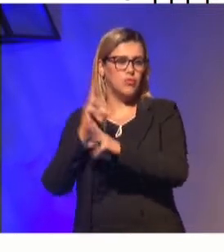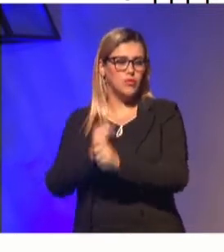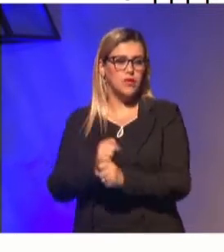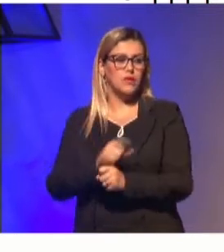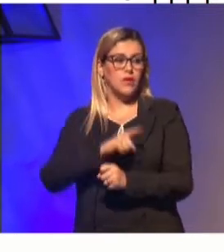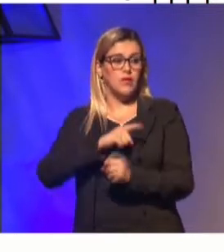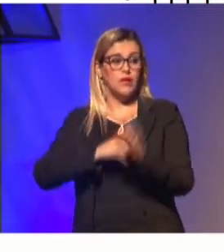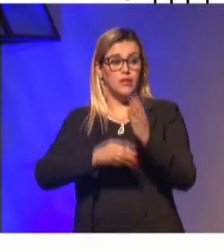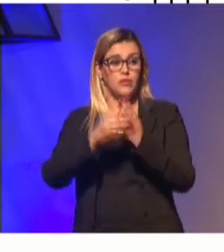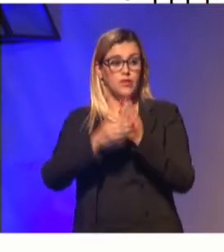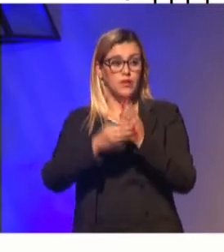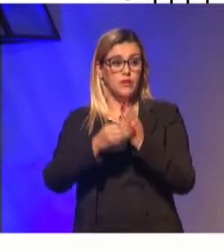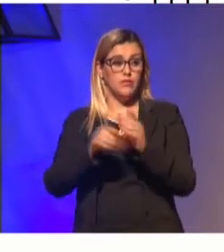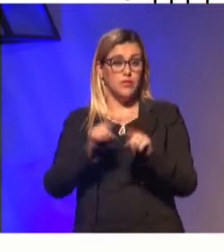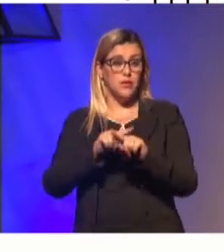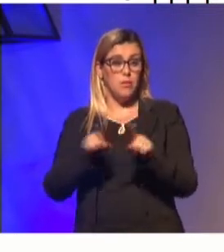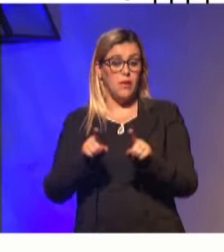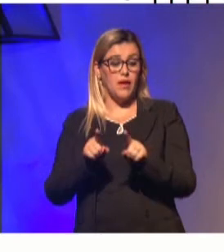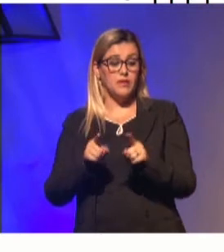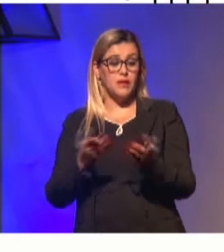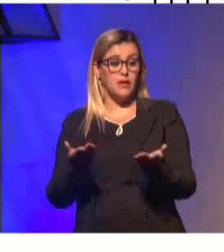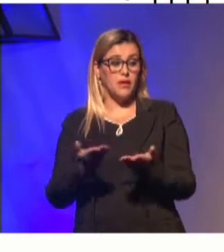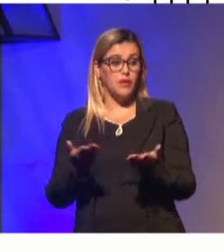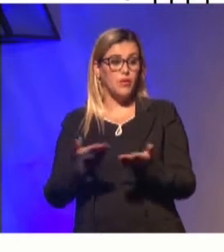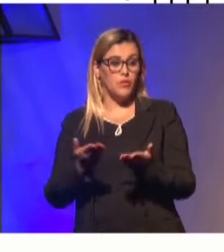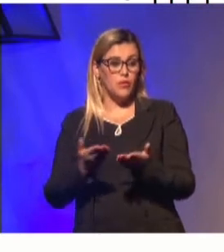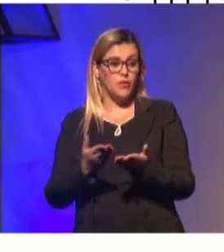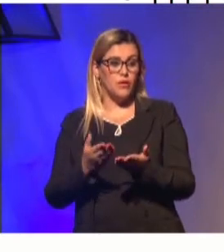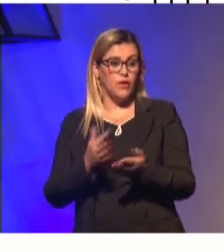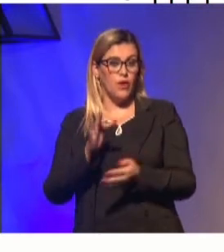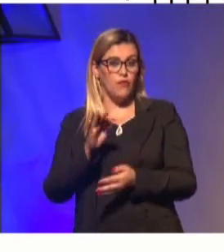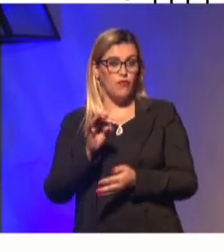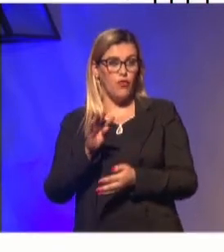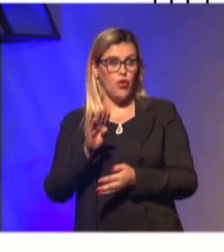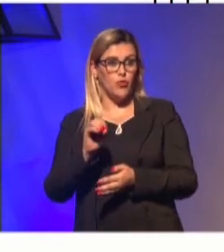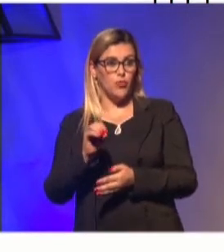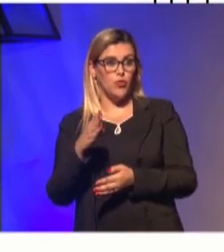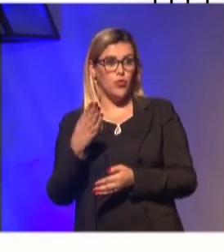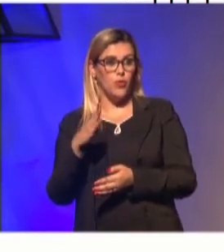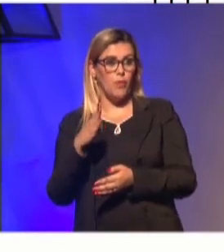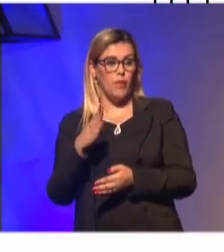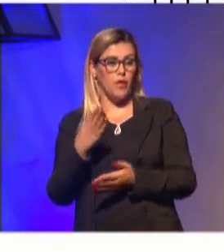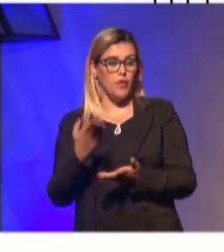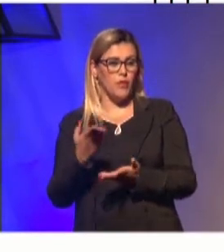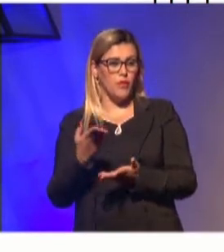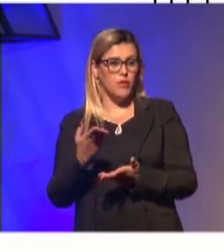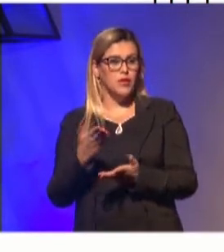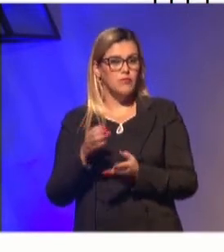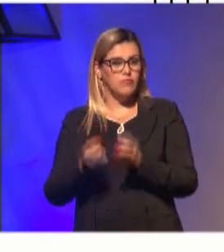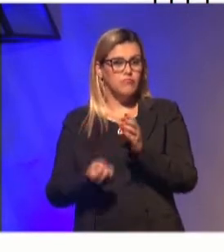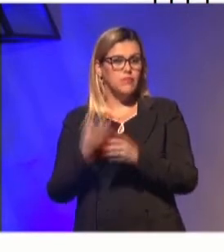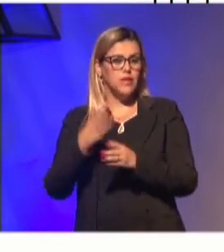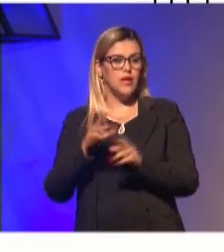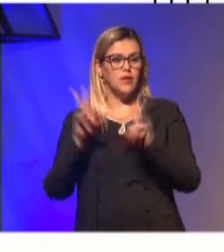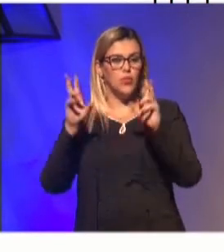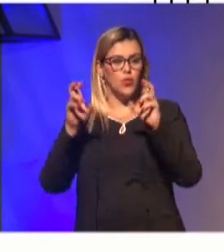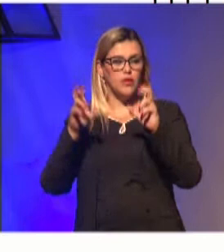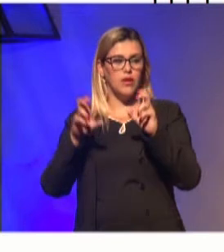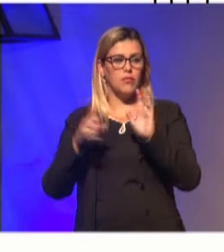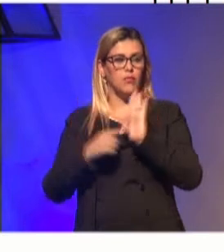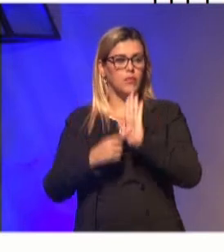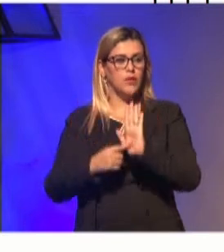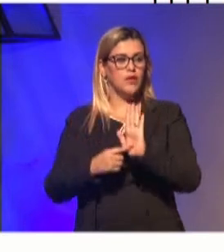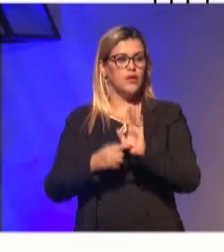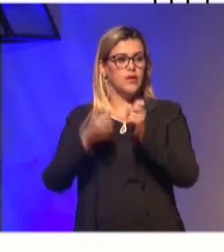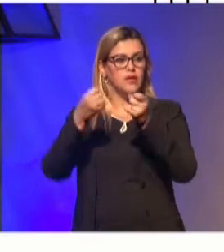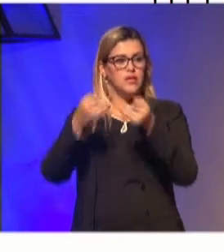literatura, porém, mais recentemente, o termo fotobiomodulação foi aí através de um consenso determinado para